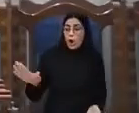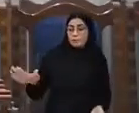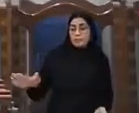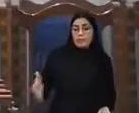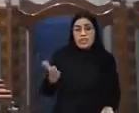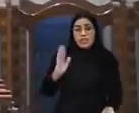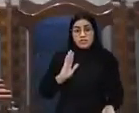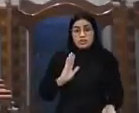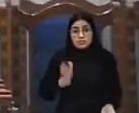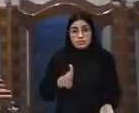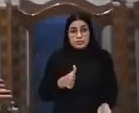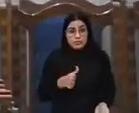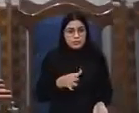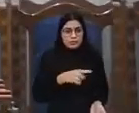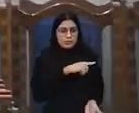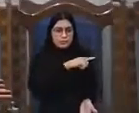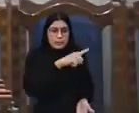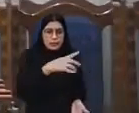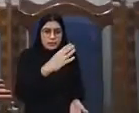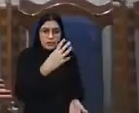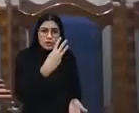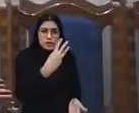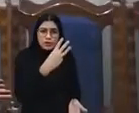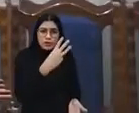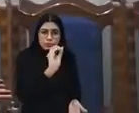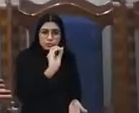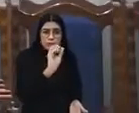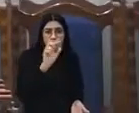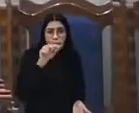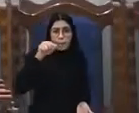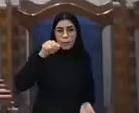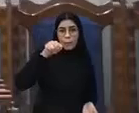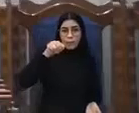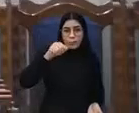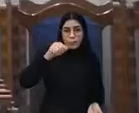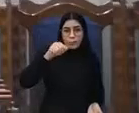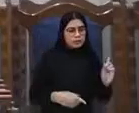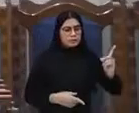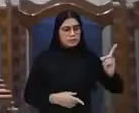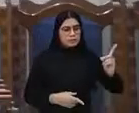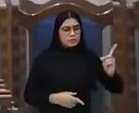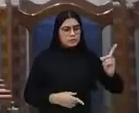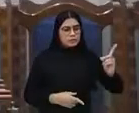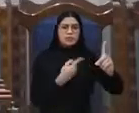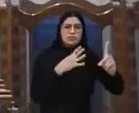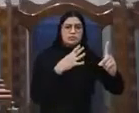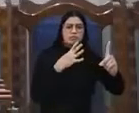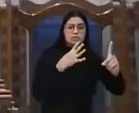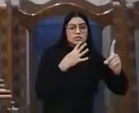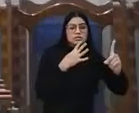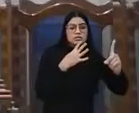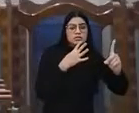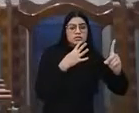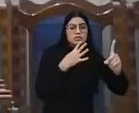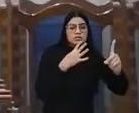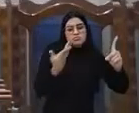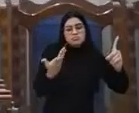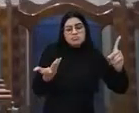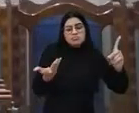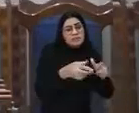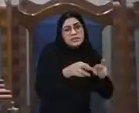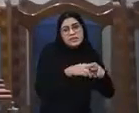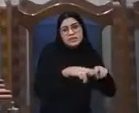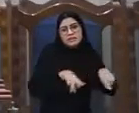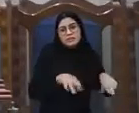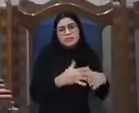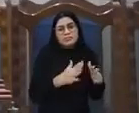gente adora, que a gente conhece, eles não resolveram o nosso problema, vamos fazer aqui hoje um altar a